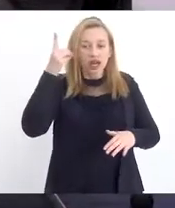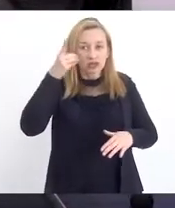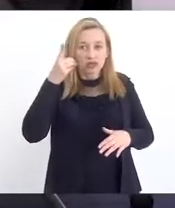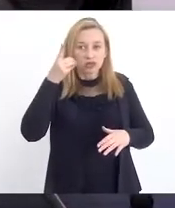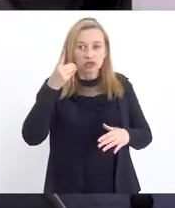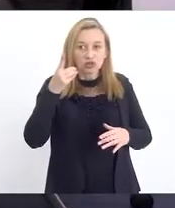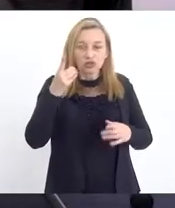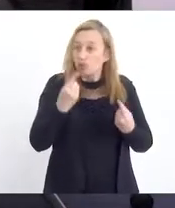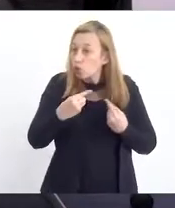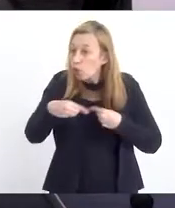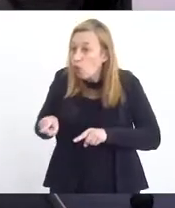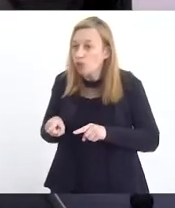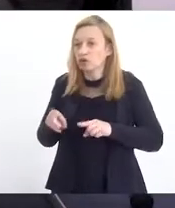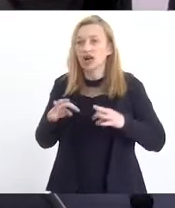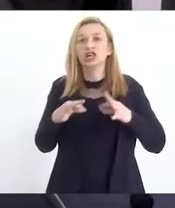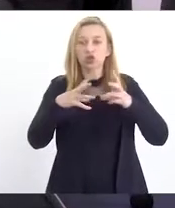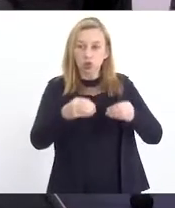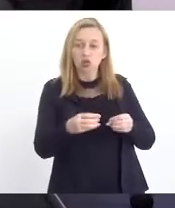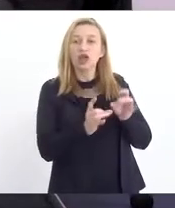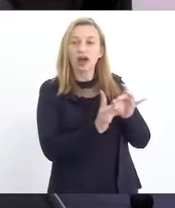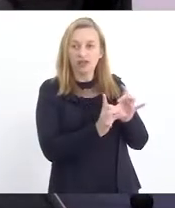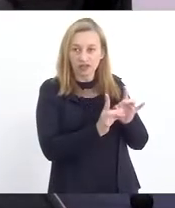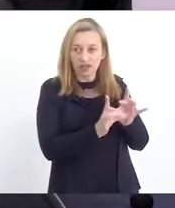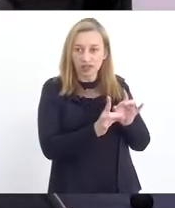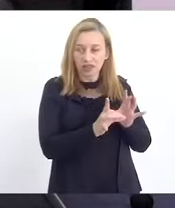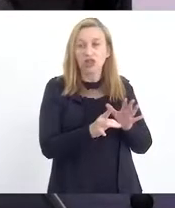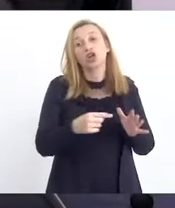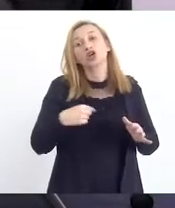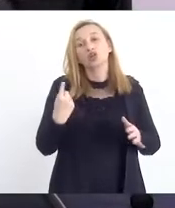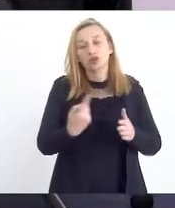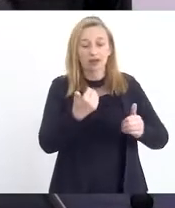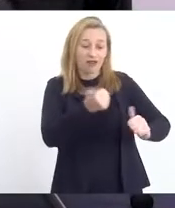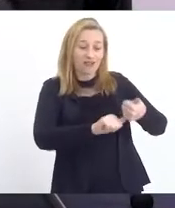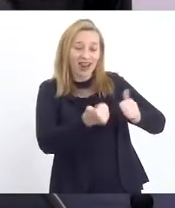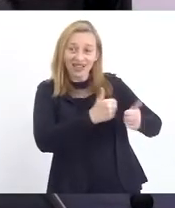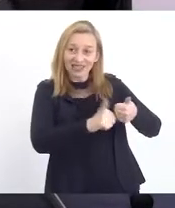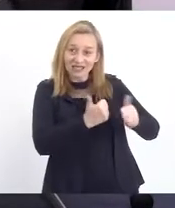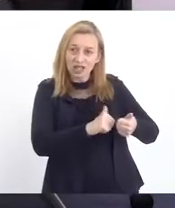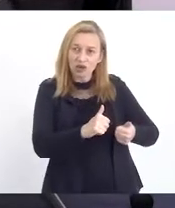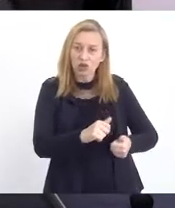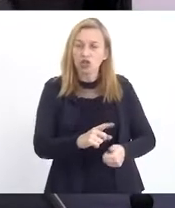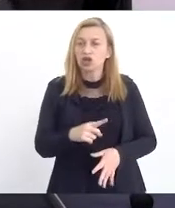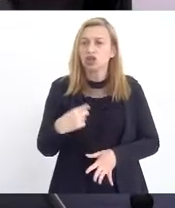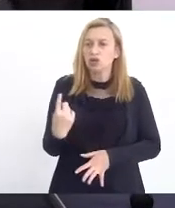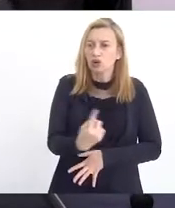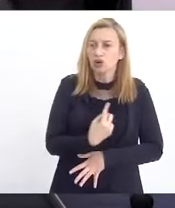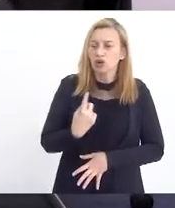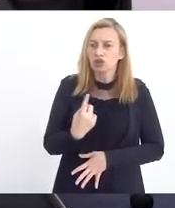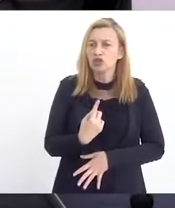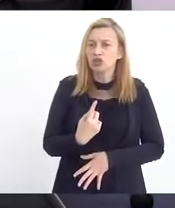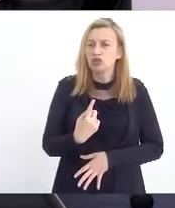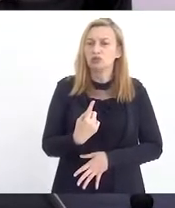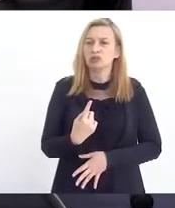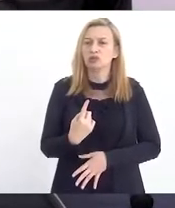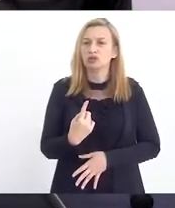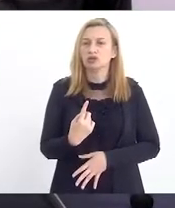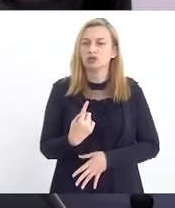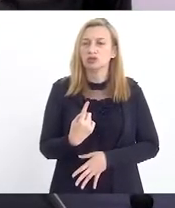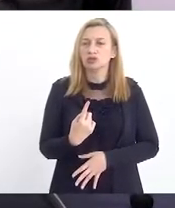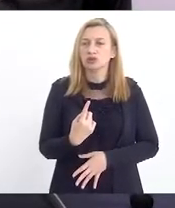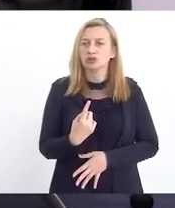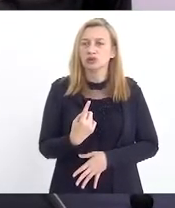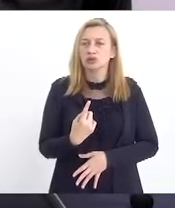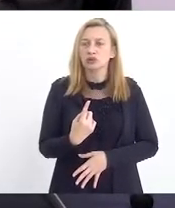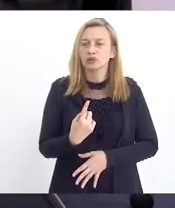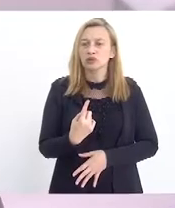posição crítica a este processo, porque nós temos uma avaliação de que nós estamos lidando com um bem absolutamente